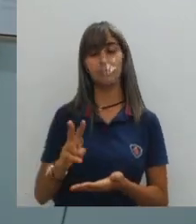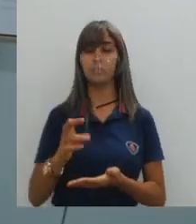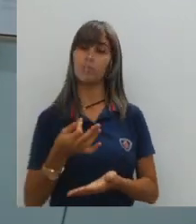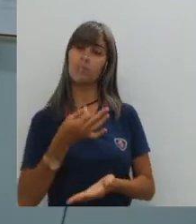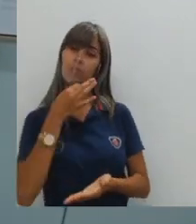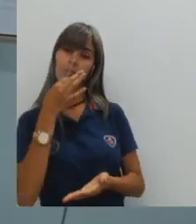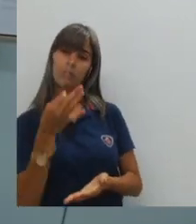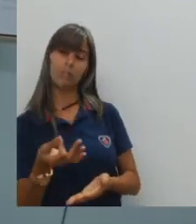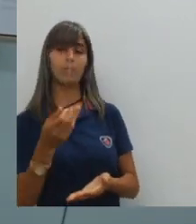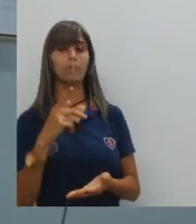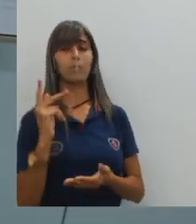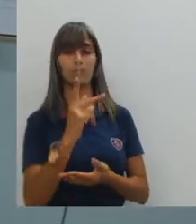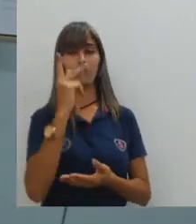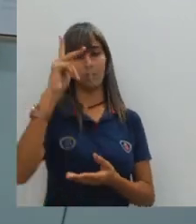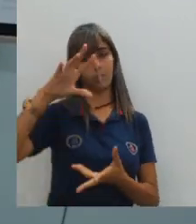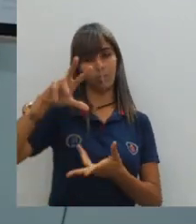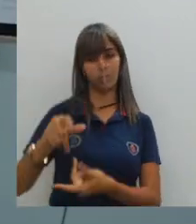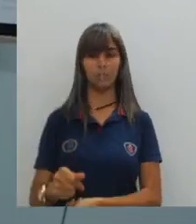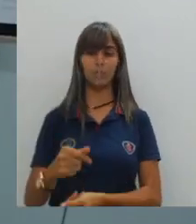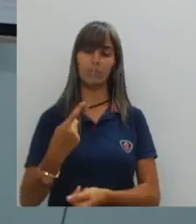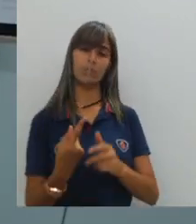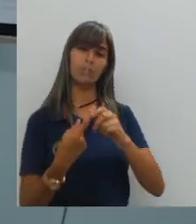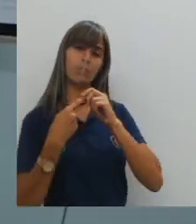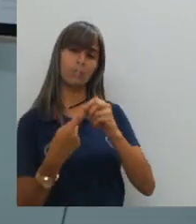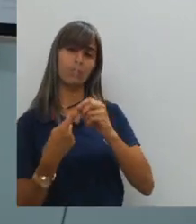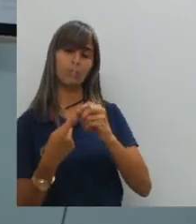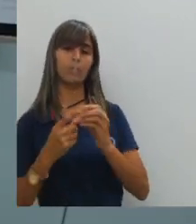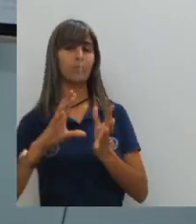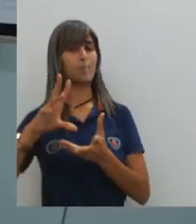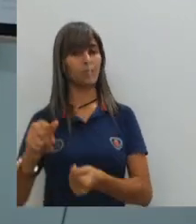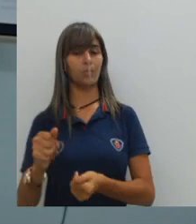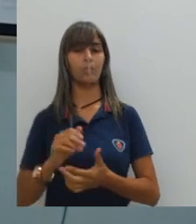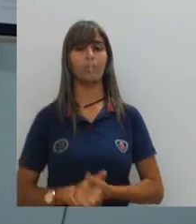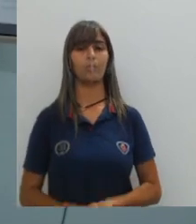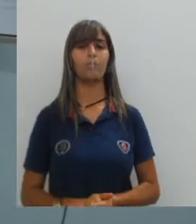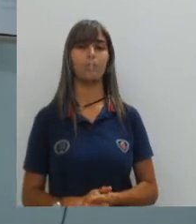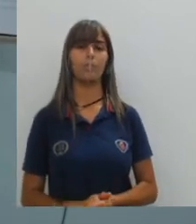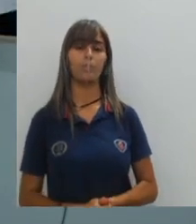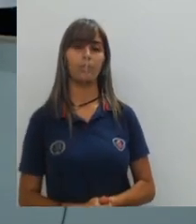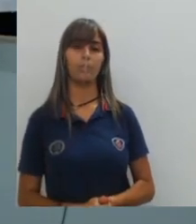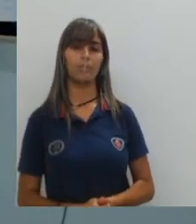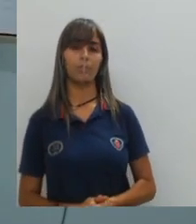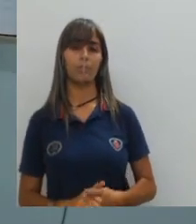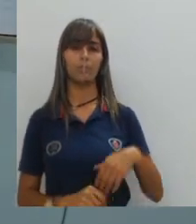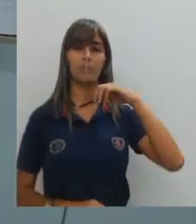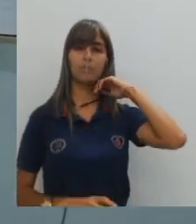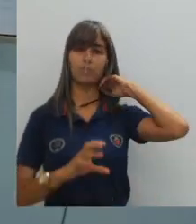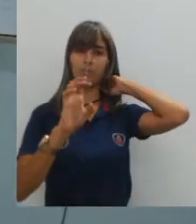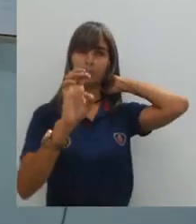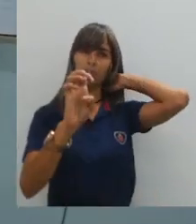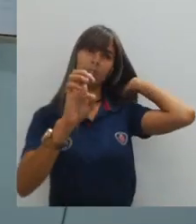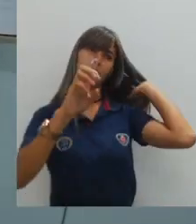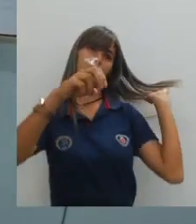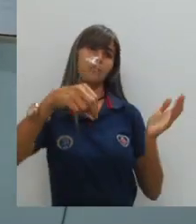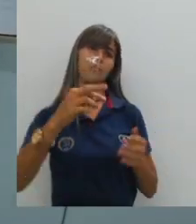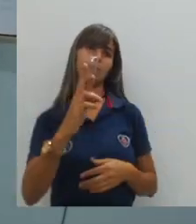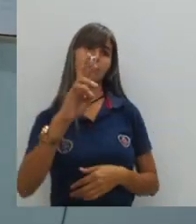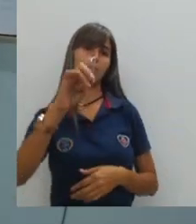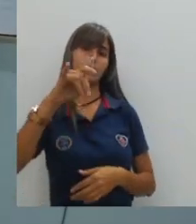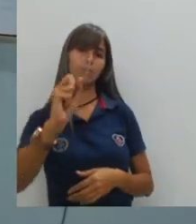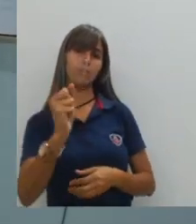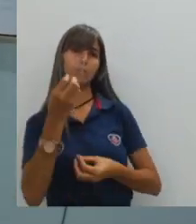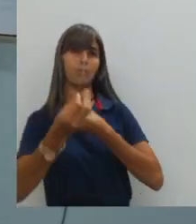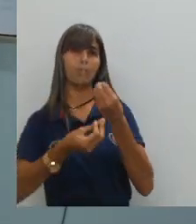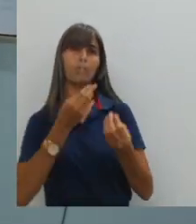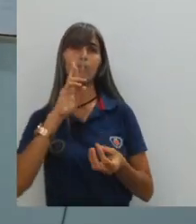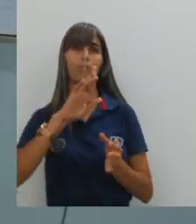dos seus valores de mundo, né? de uma única nação. Então a gente tem etnocentrismo como resposta.